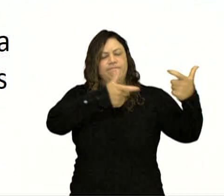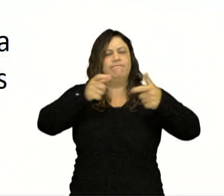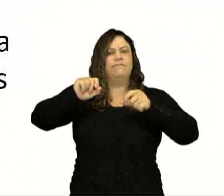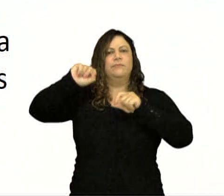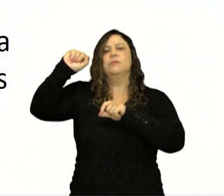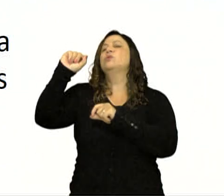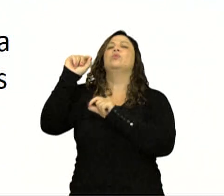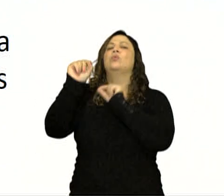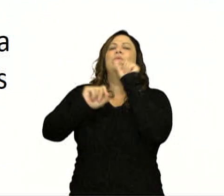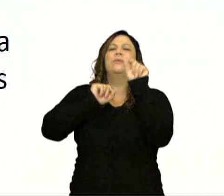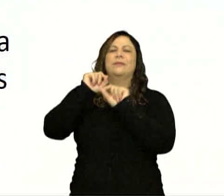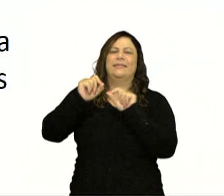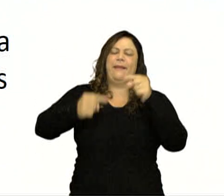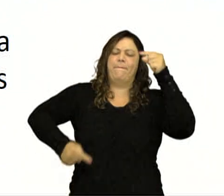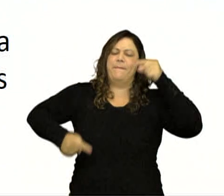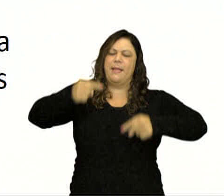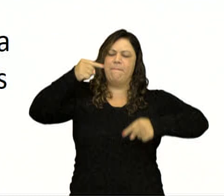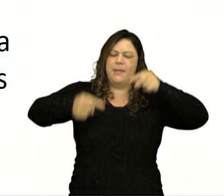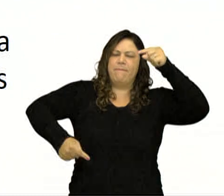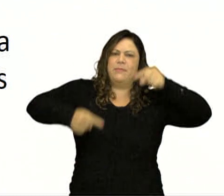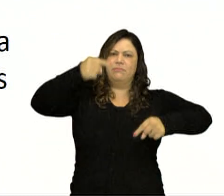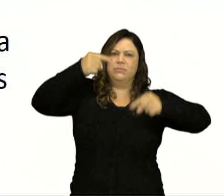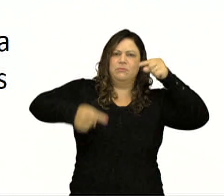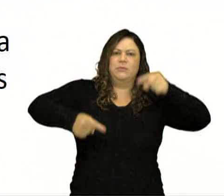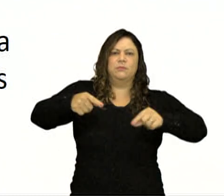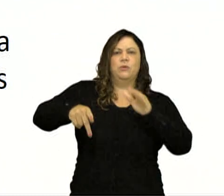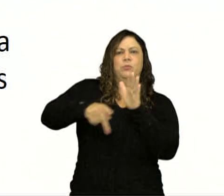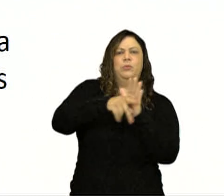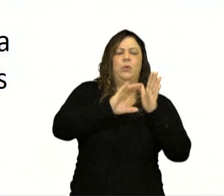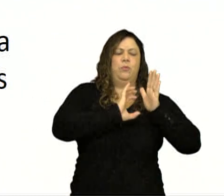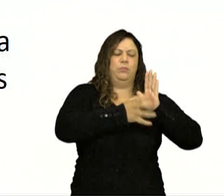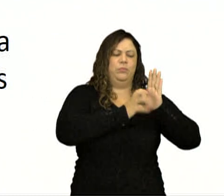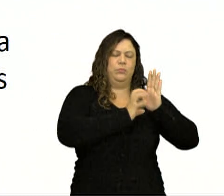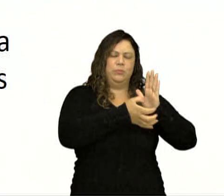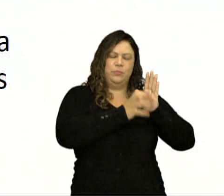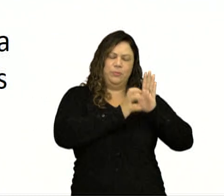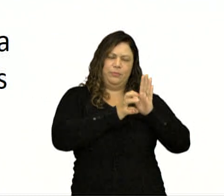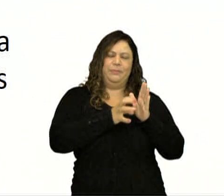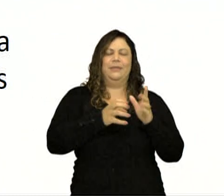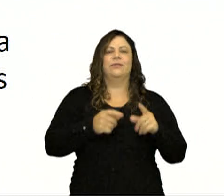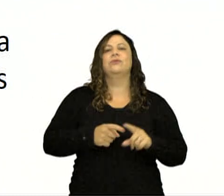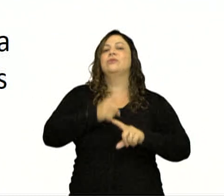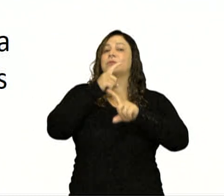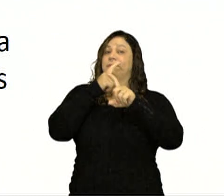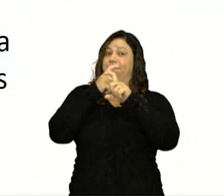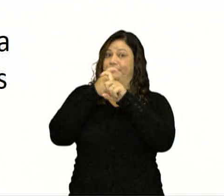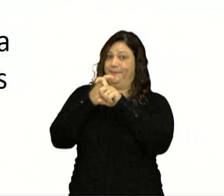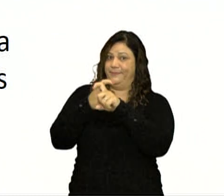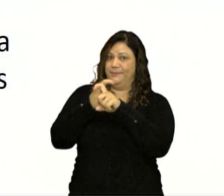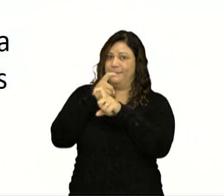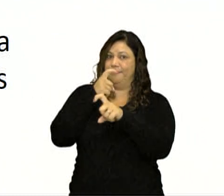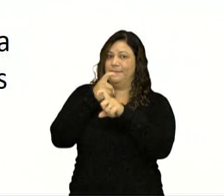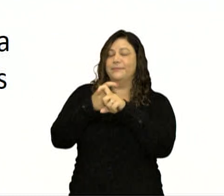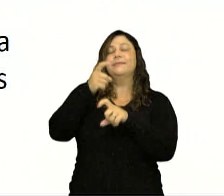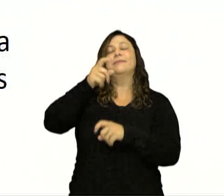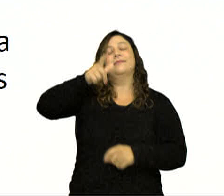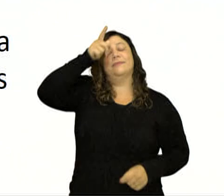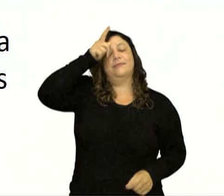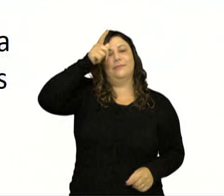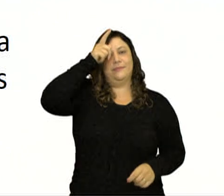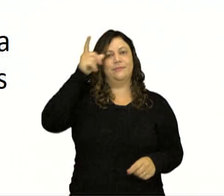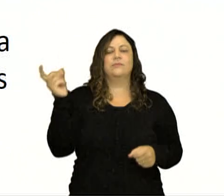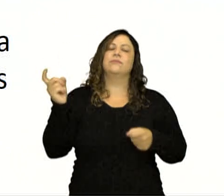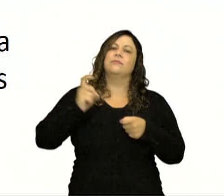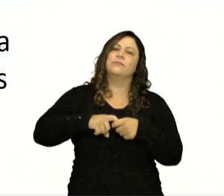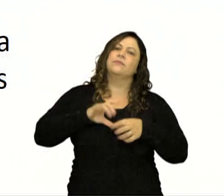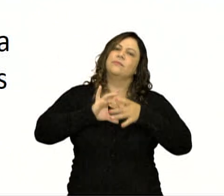por parte, principalmente, do Partido Nazista Alemão. E a Liga das Nações não foi capaz de